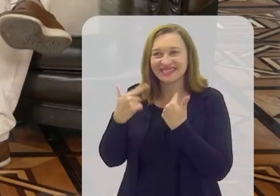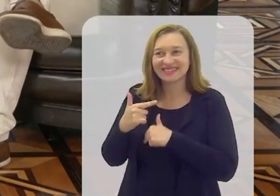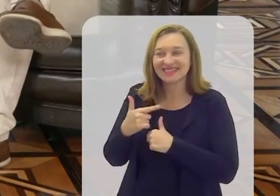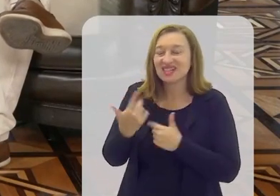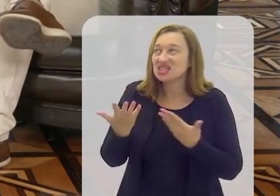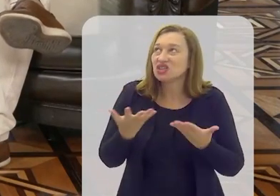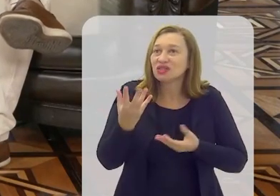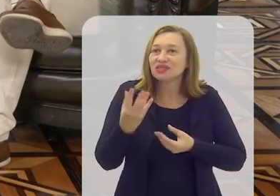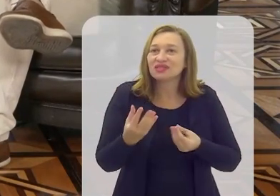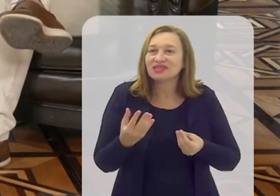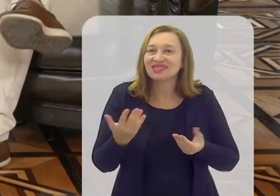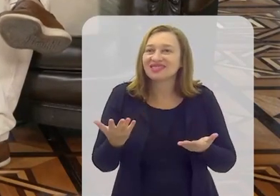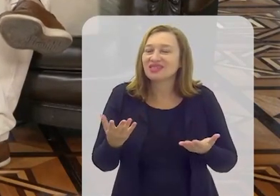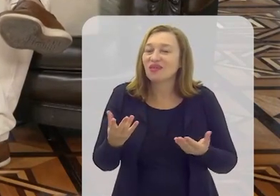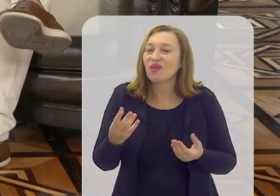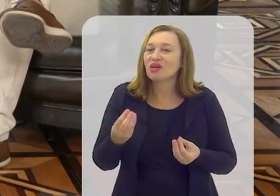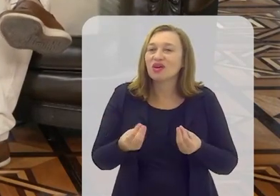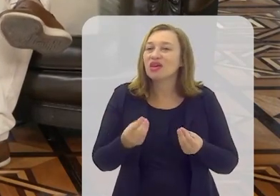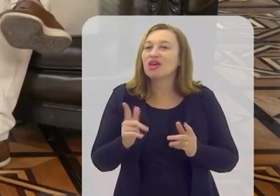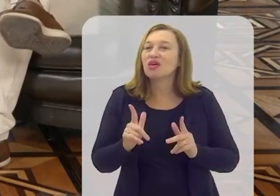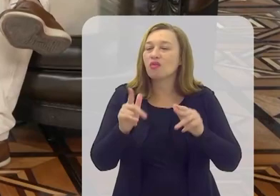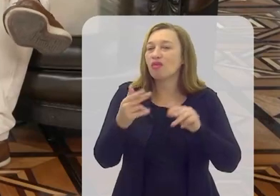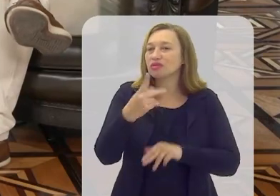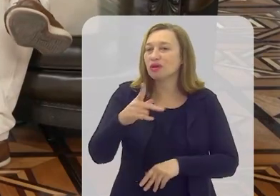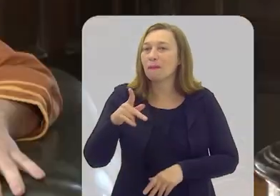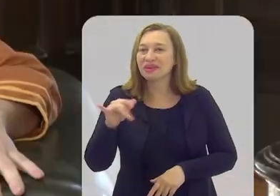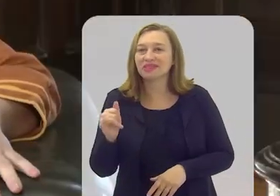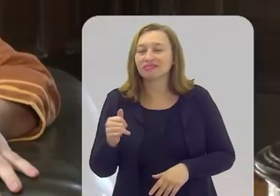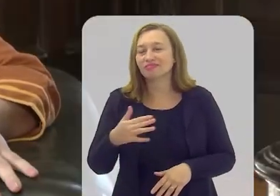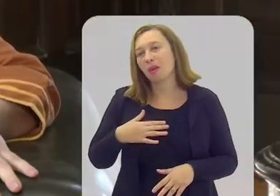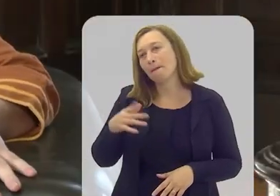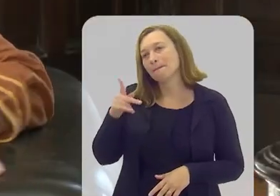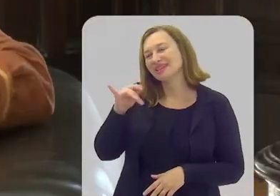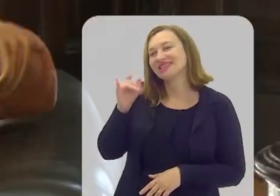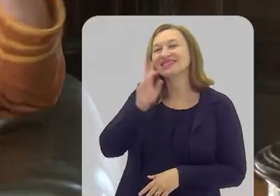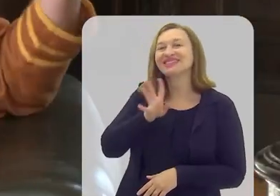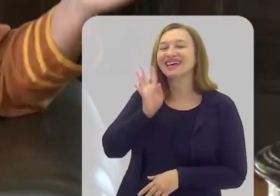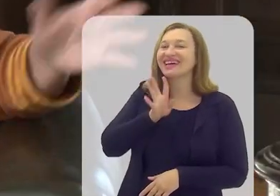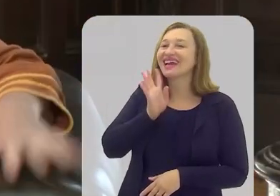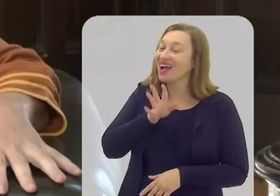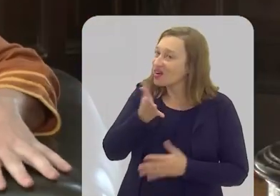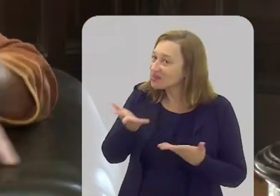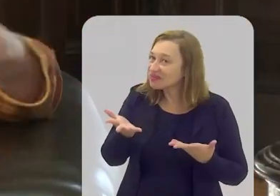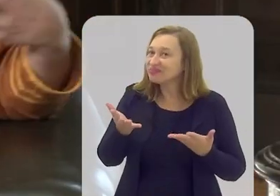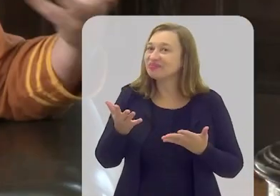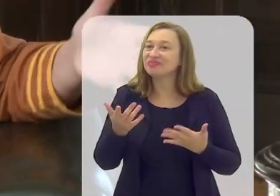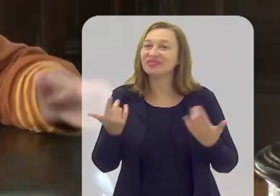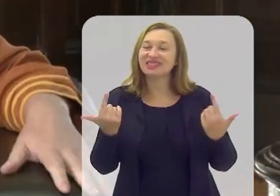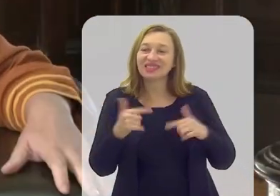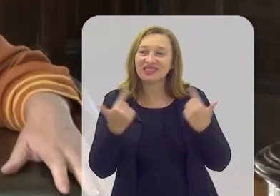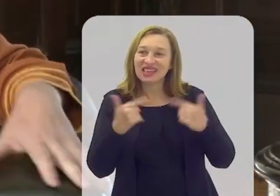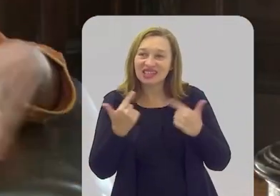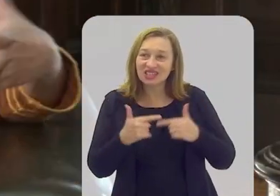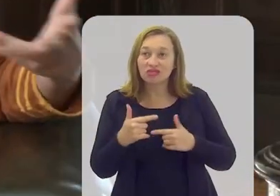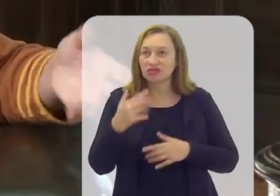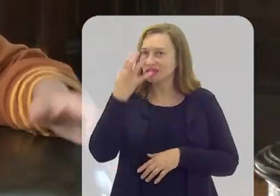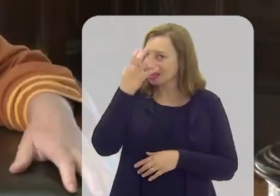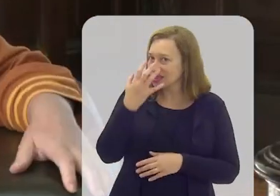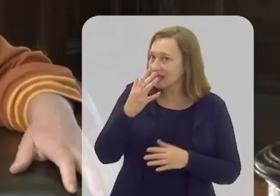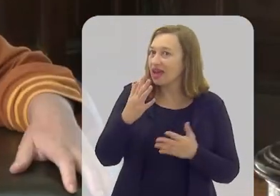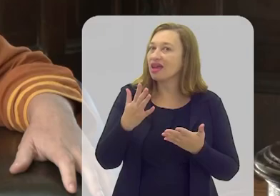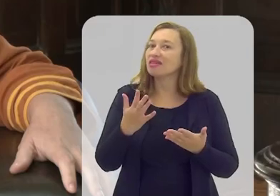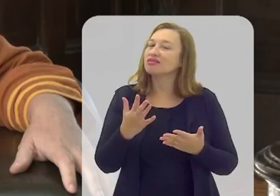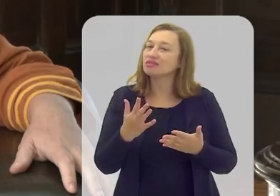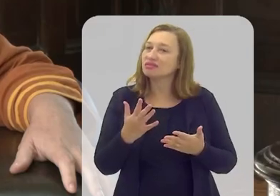tão descontraído como o Nelson? Meu pai é muito legal, uma figura, muito divertido, muito sério no que